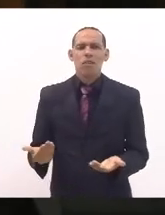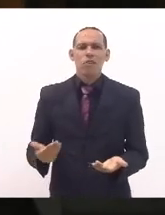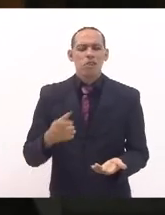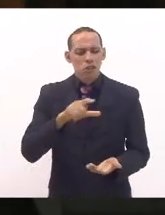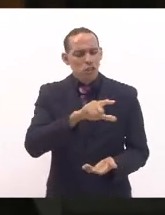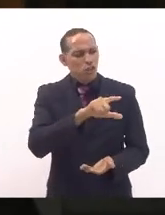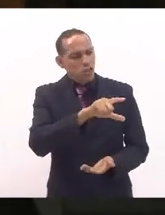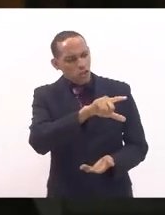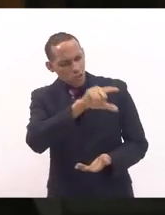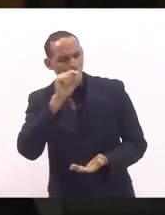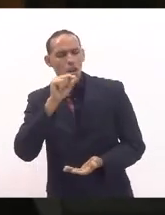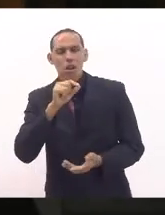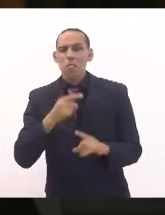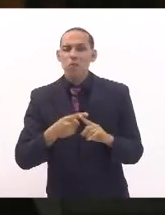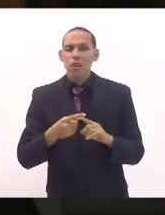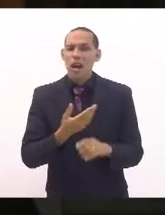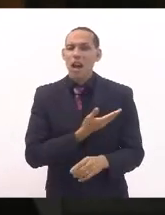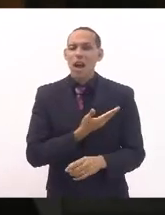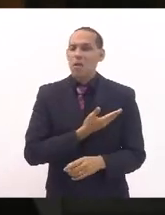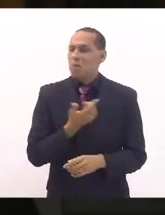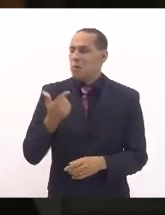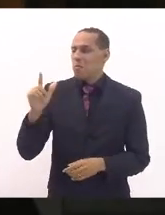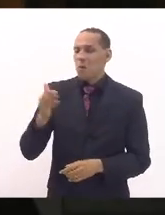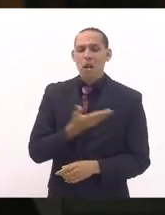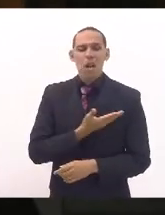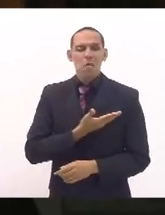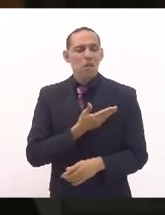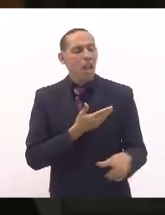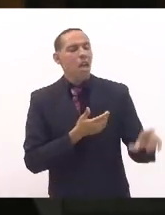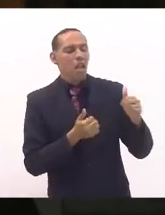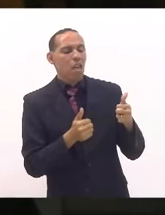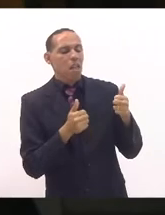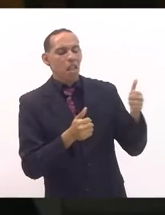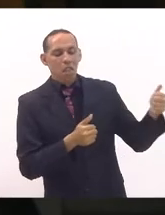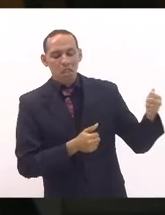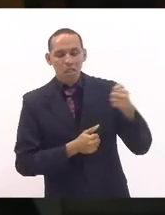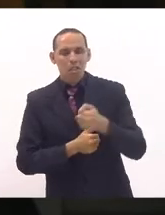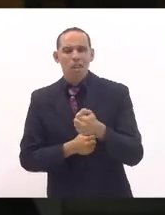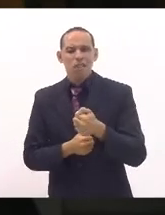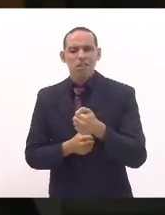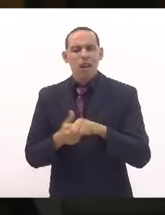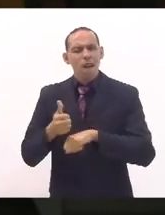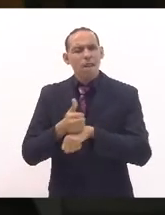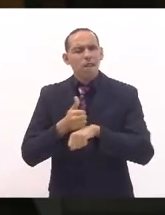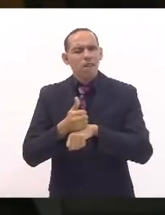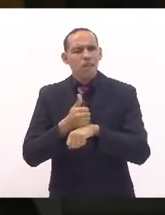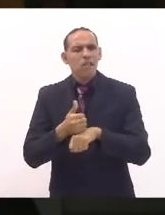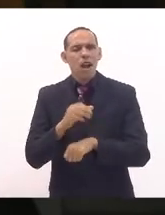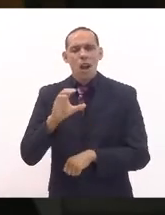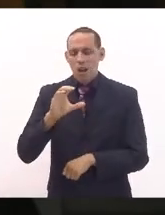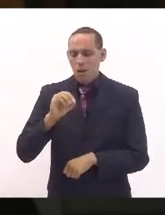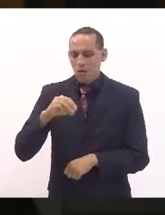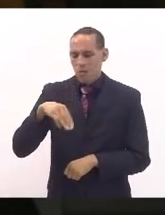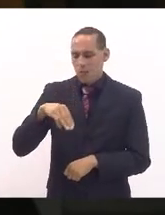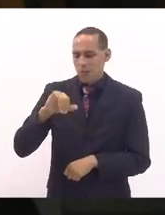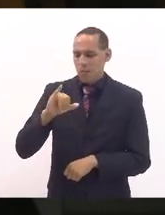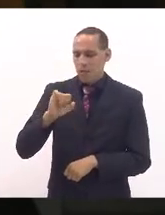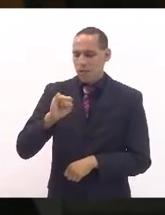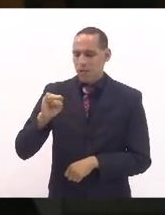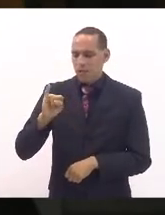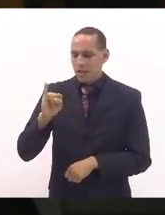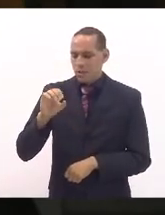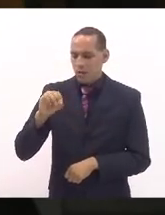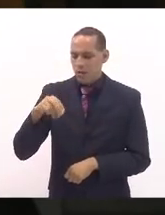escolhido porque é amigo do amigo. O cargo comissionado é cargo de